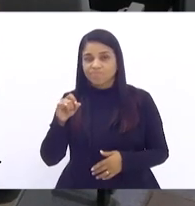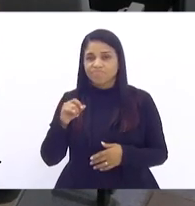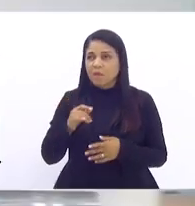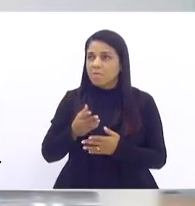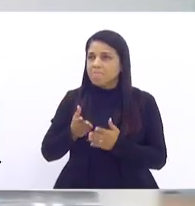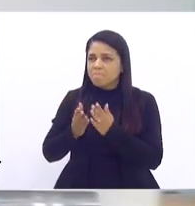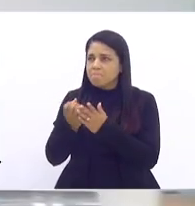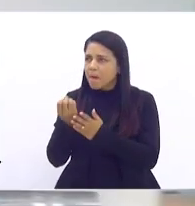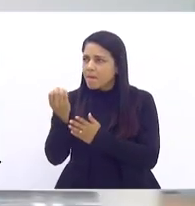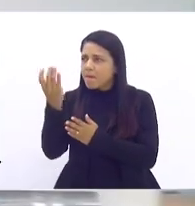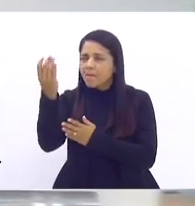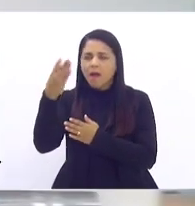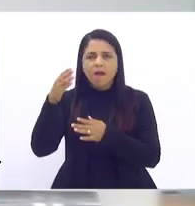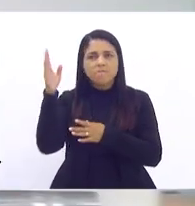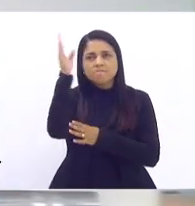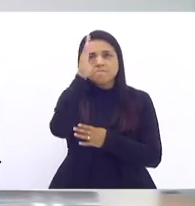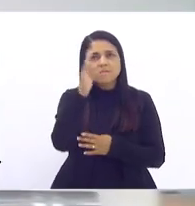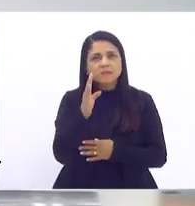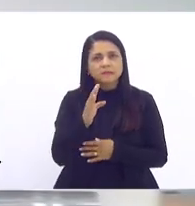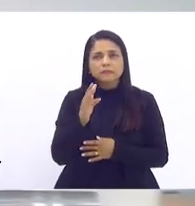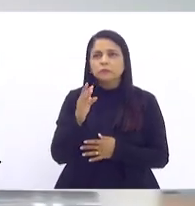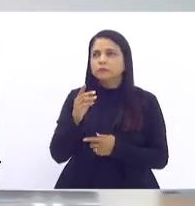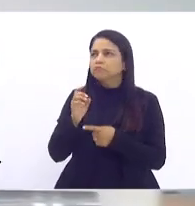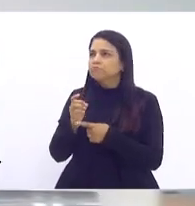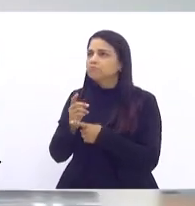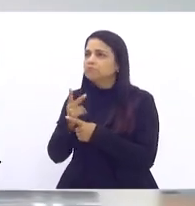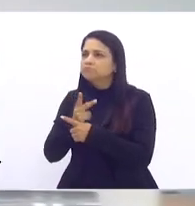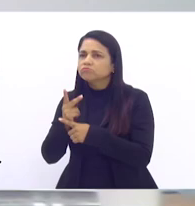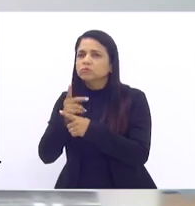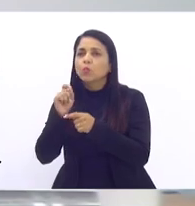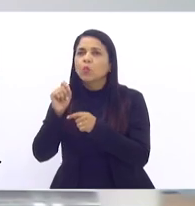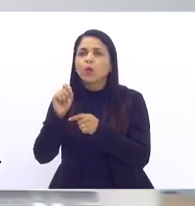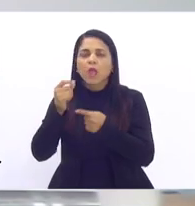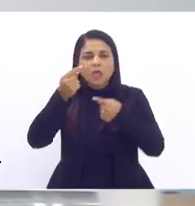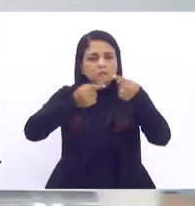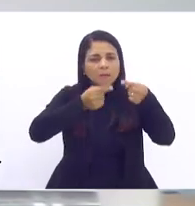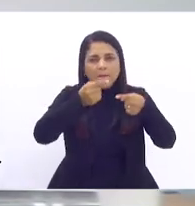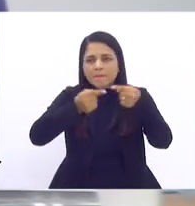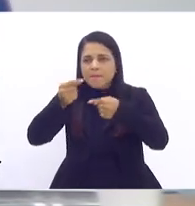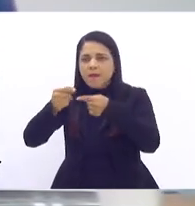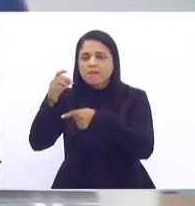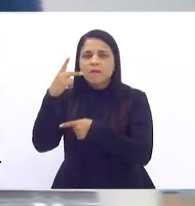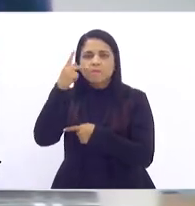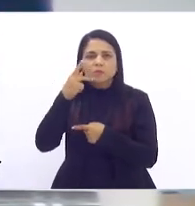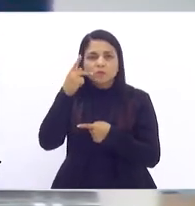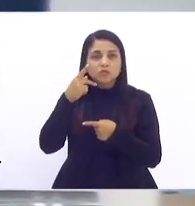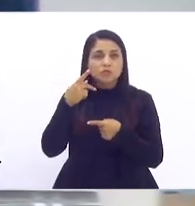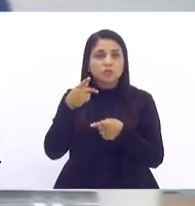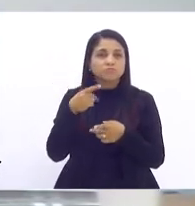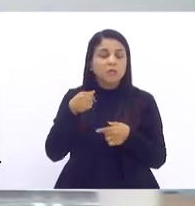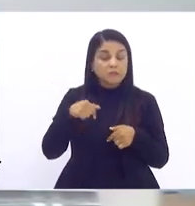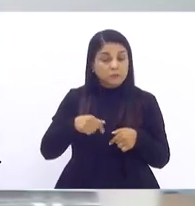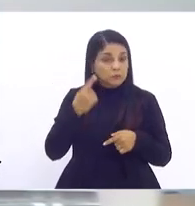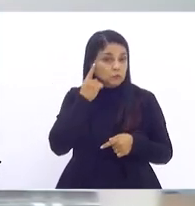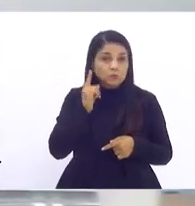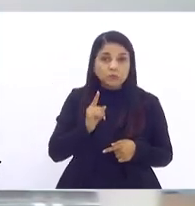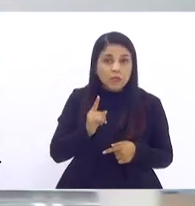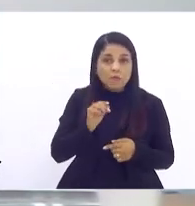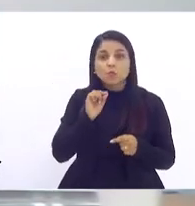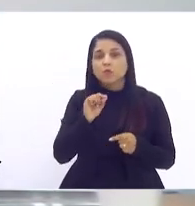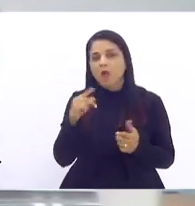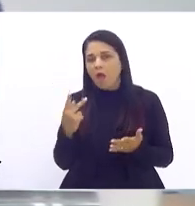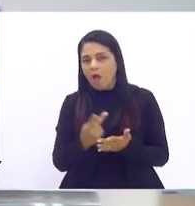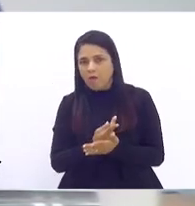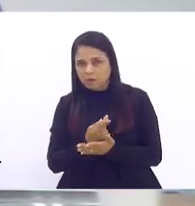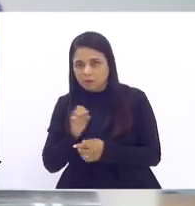tudo que tá acontecendo aí esses bastidores da política que muitas vezes quem tá no dia a dia não tem a dimensão e